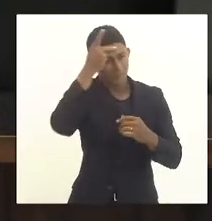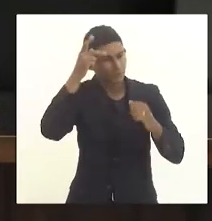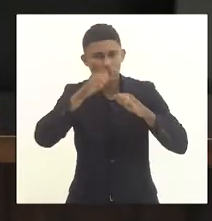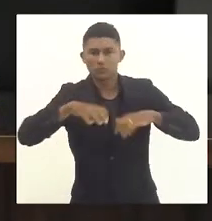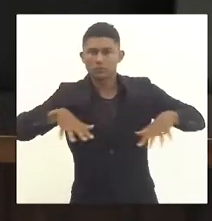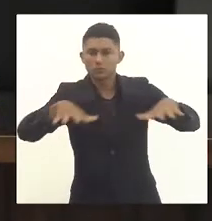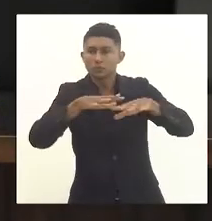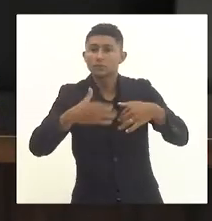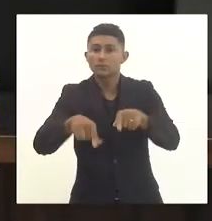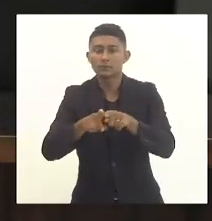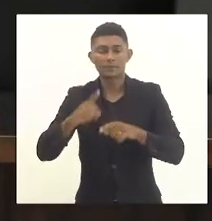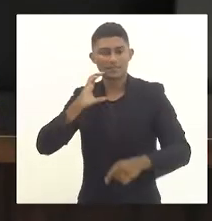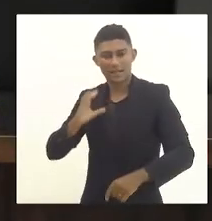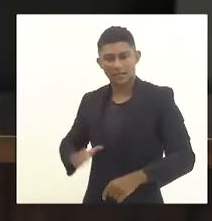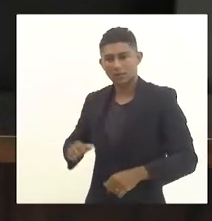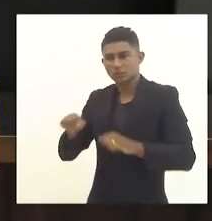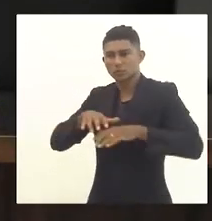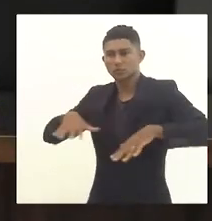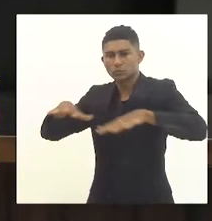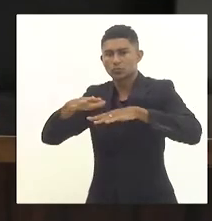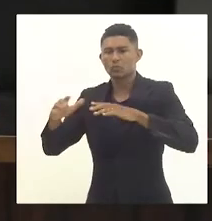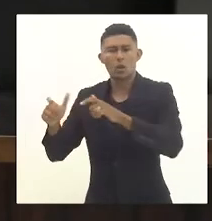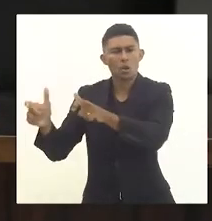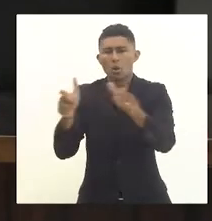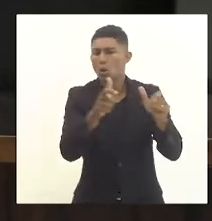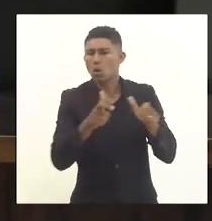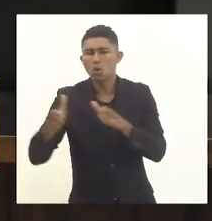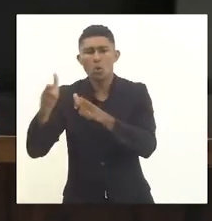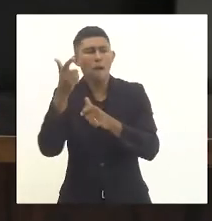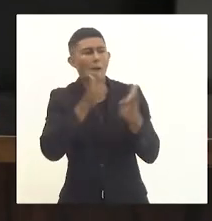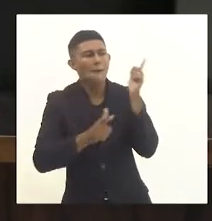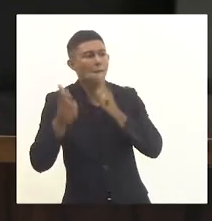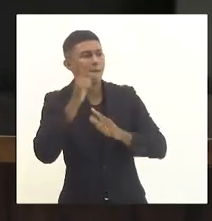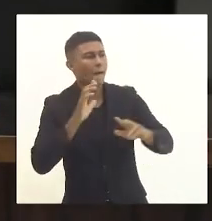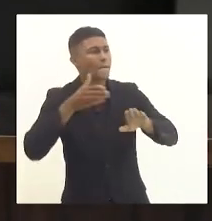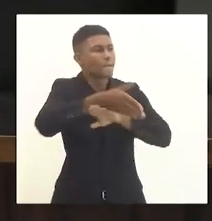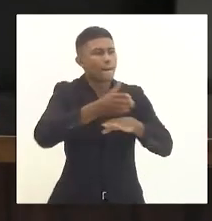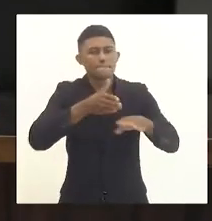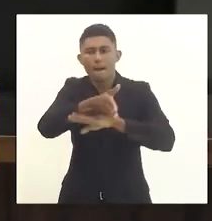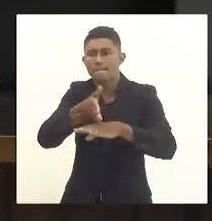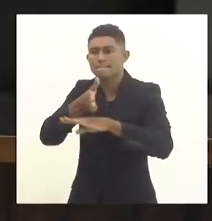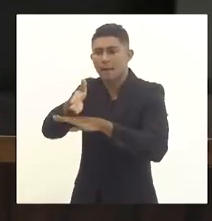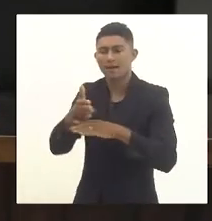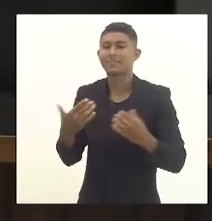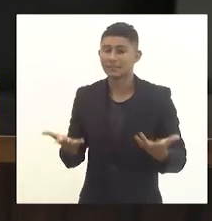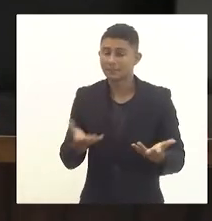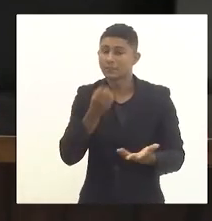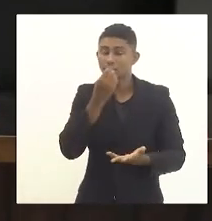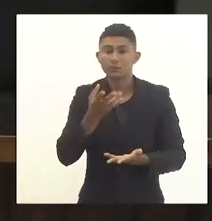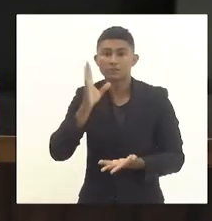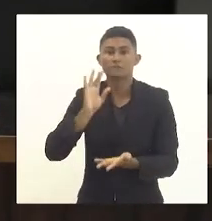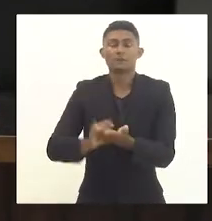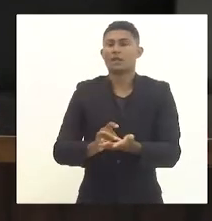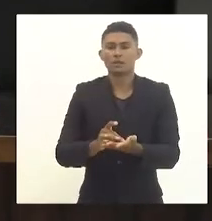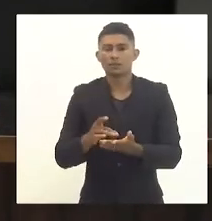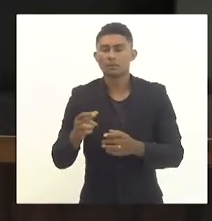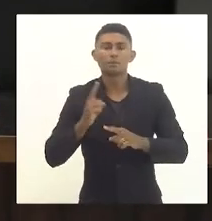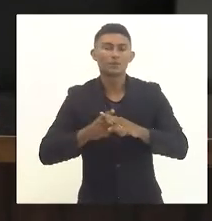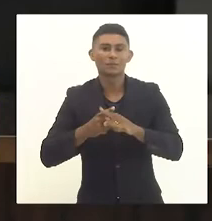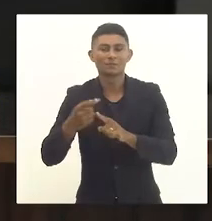acesso do cidadão de qualquer lugar, revolucionando os serviços e tornando realidade a ampliação do uso de